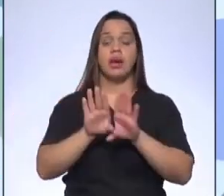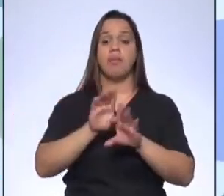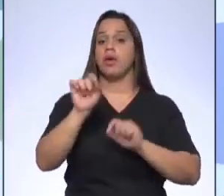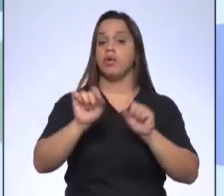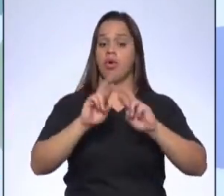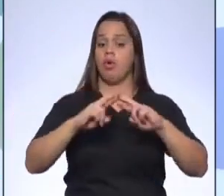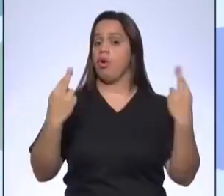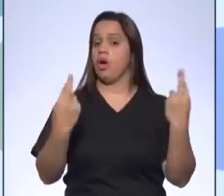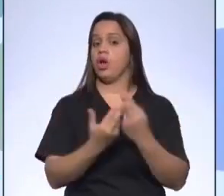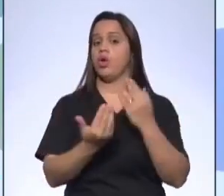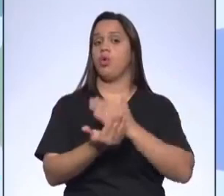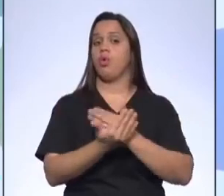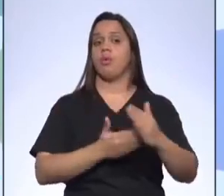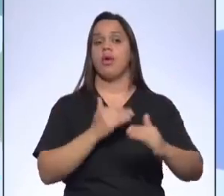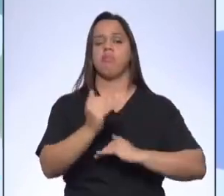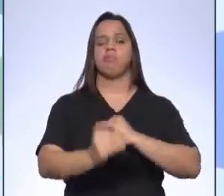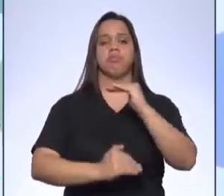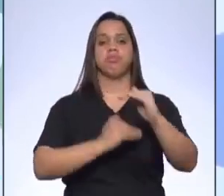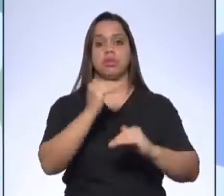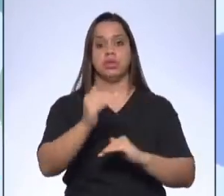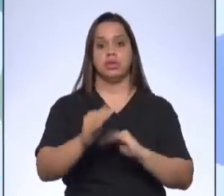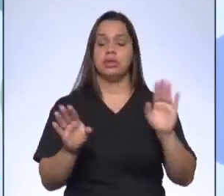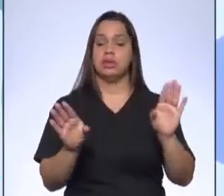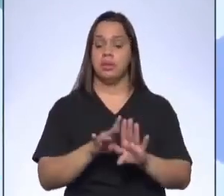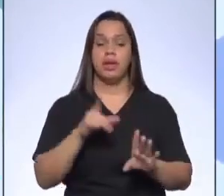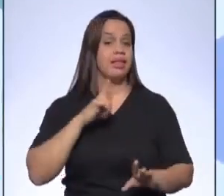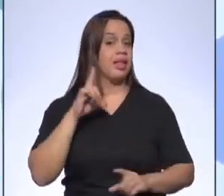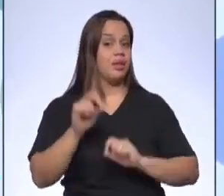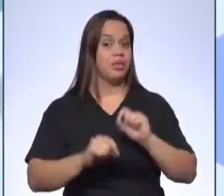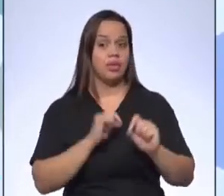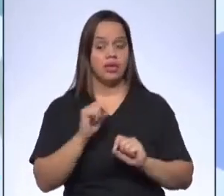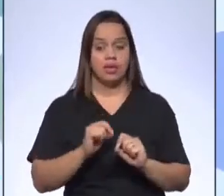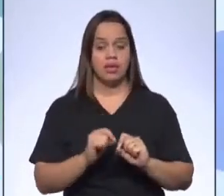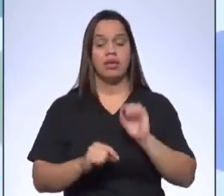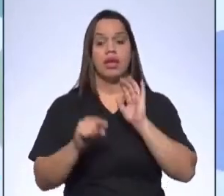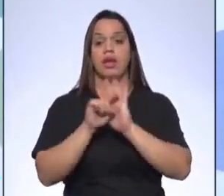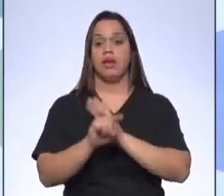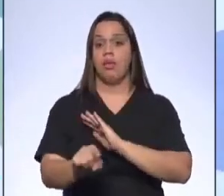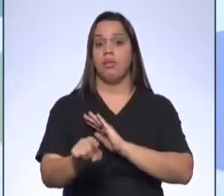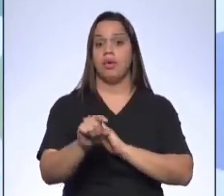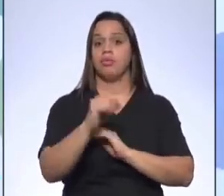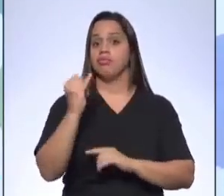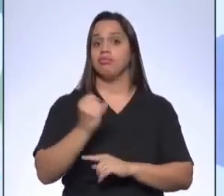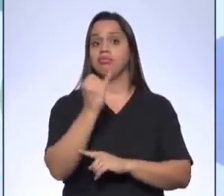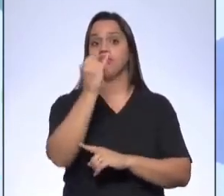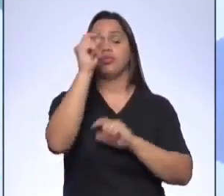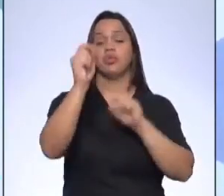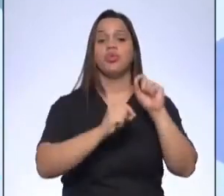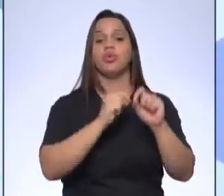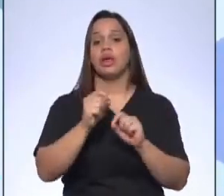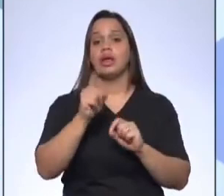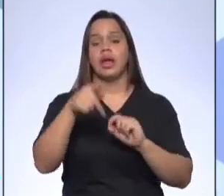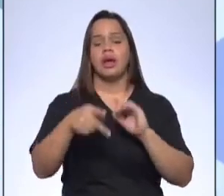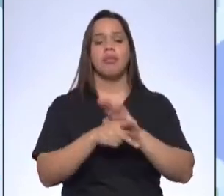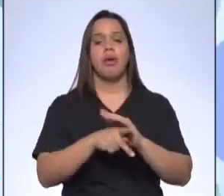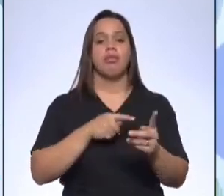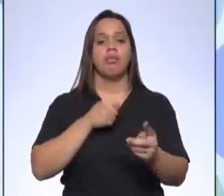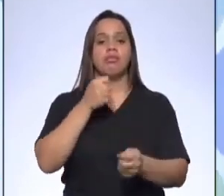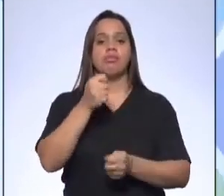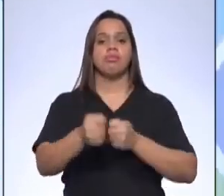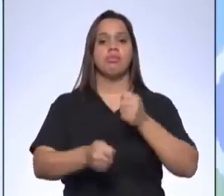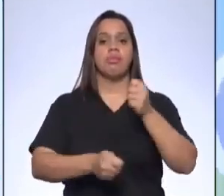se desenvolver. E aqui nós temos uma questão muito interessante, que é o domínio